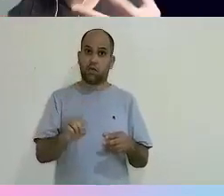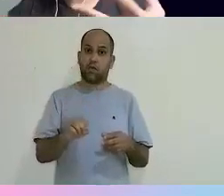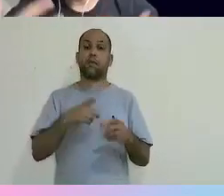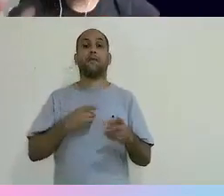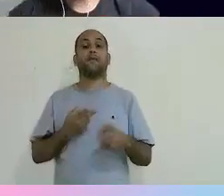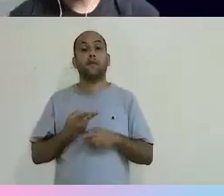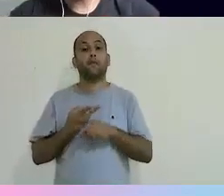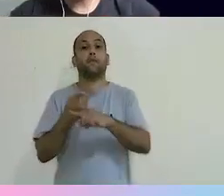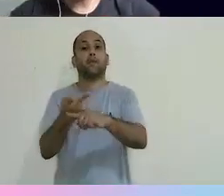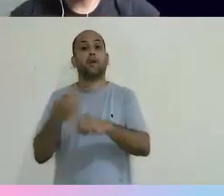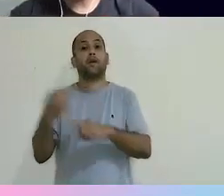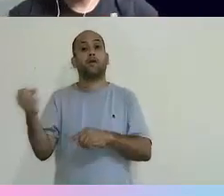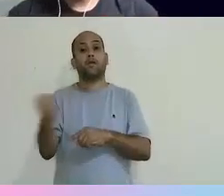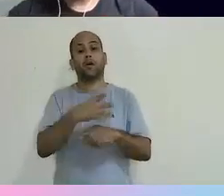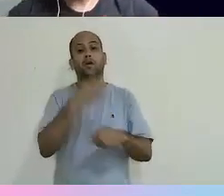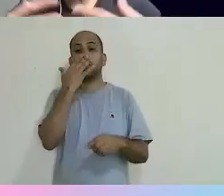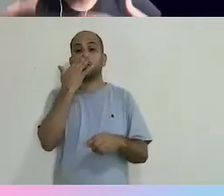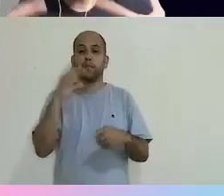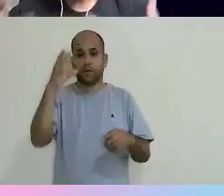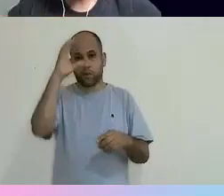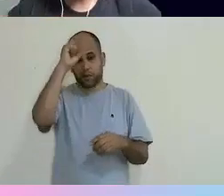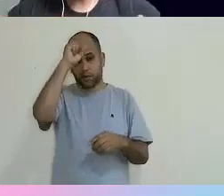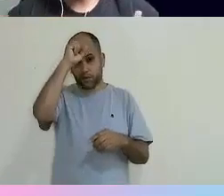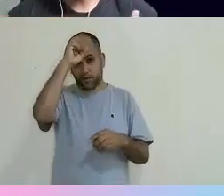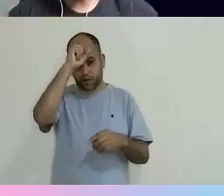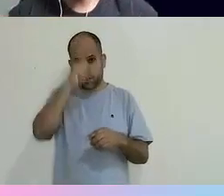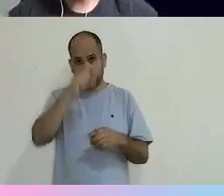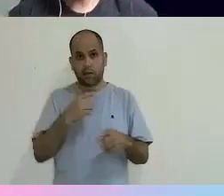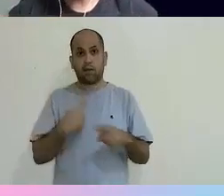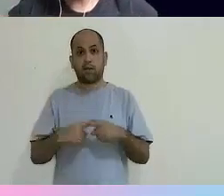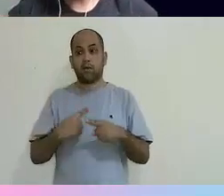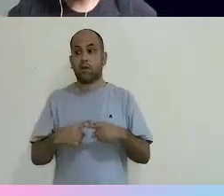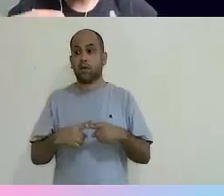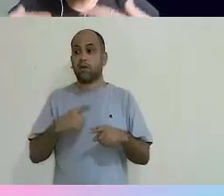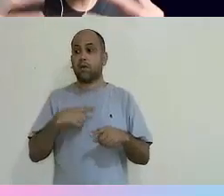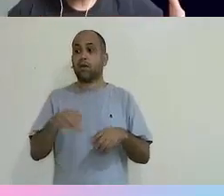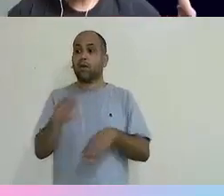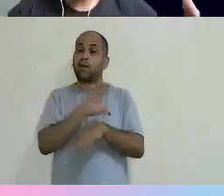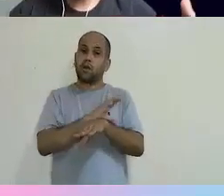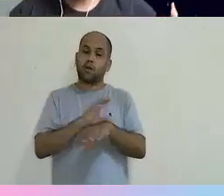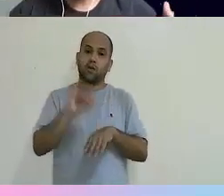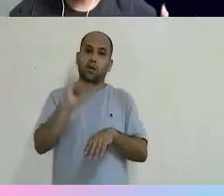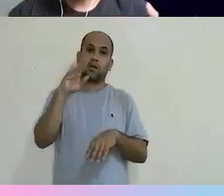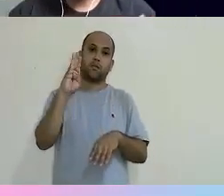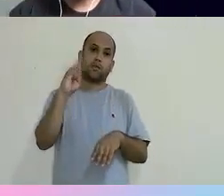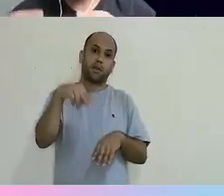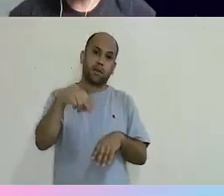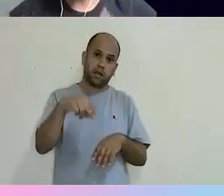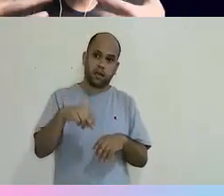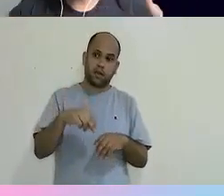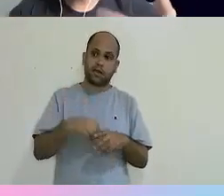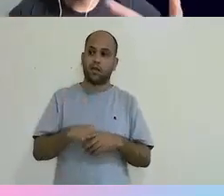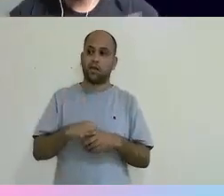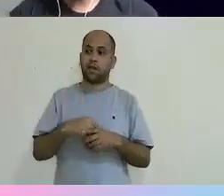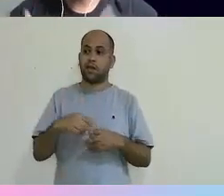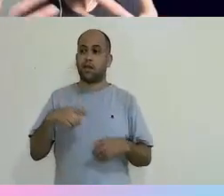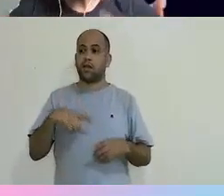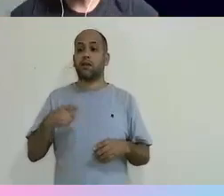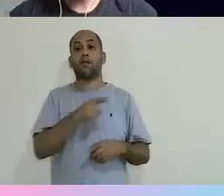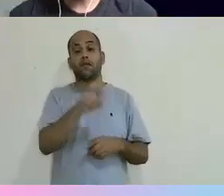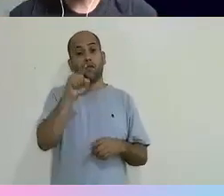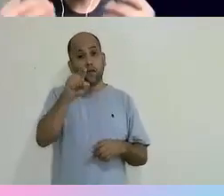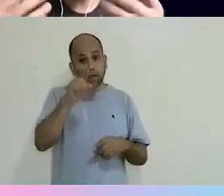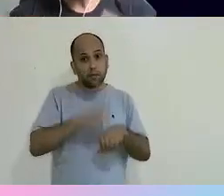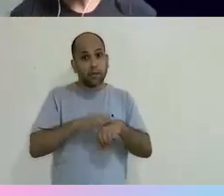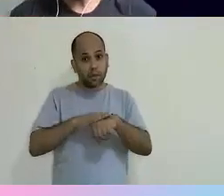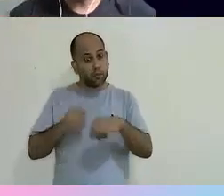buscar novas formas de aprender. Muito do que é aqui cultura na IBM, esses learning self-paced que a gente chama, que você vai, que você